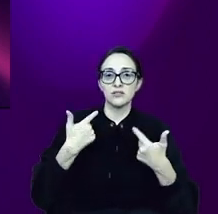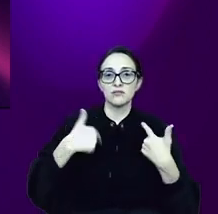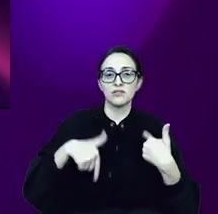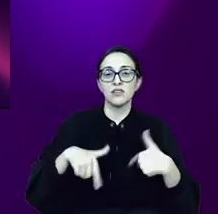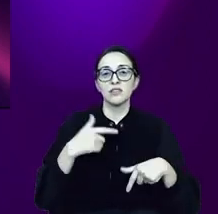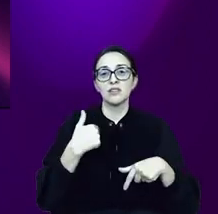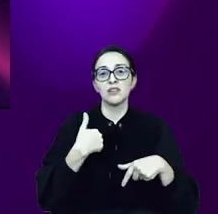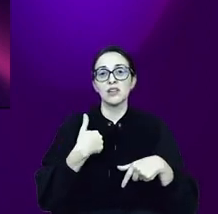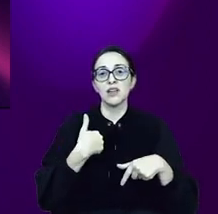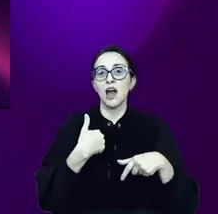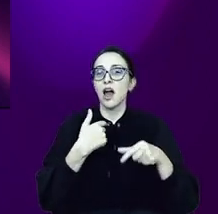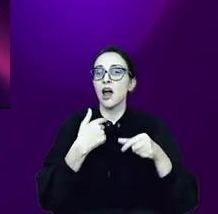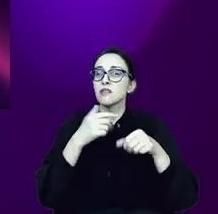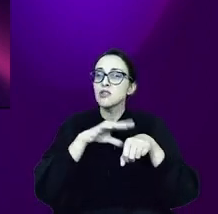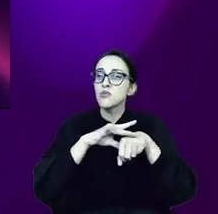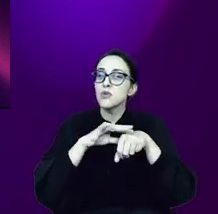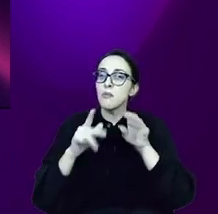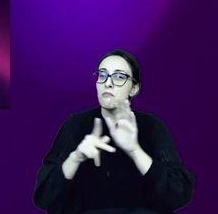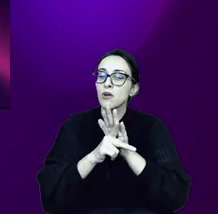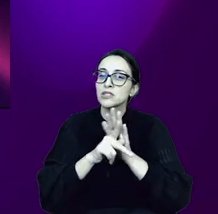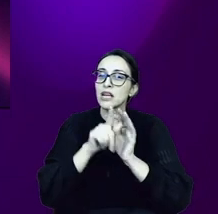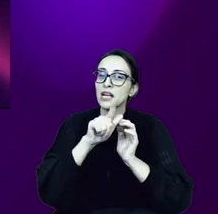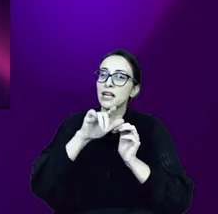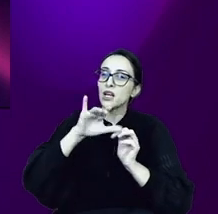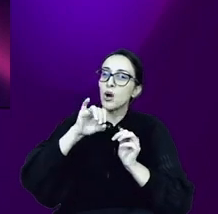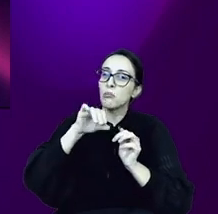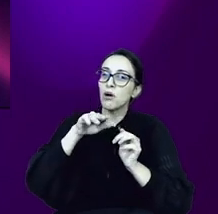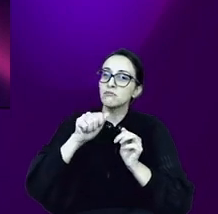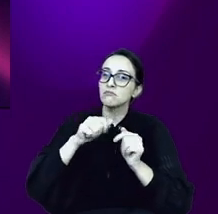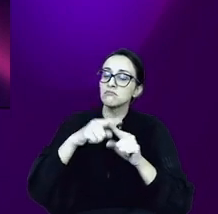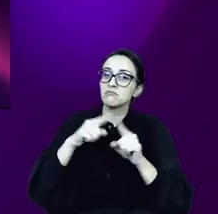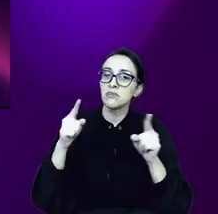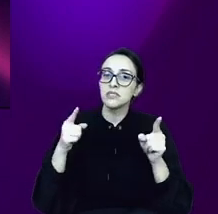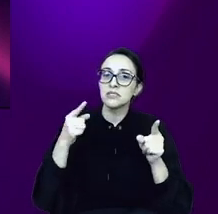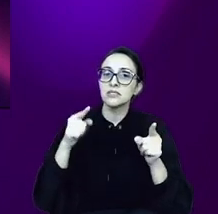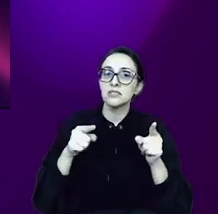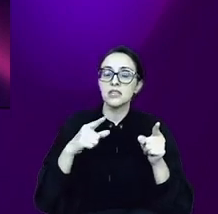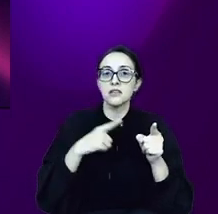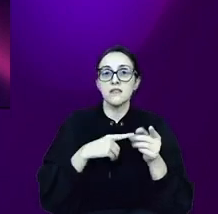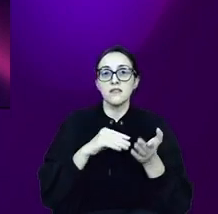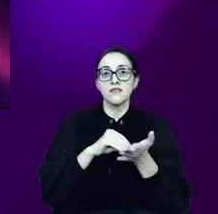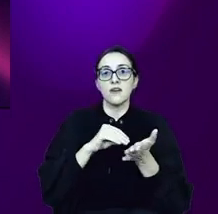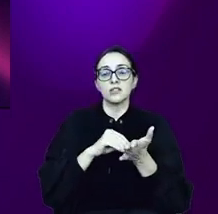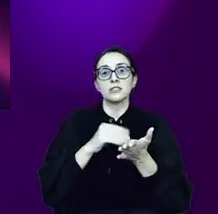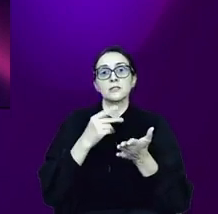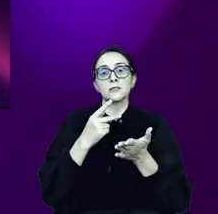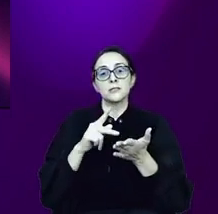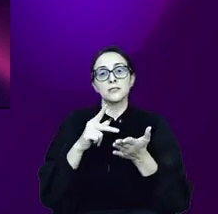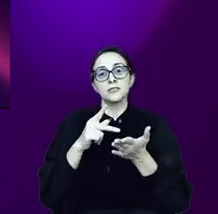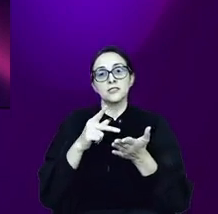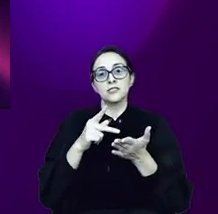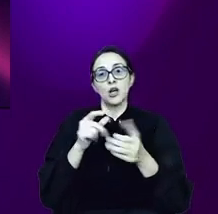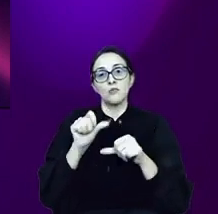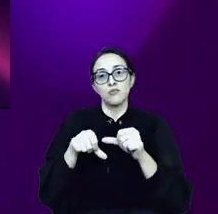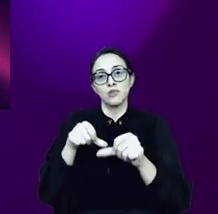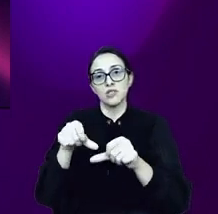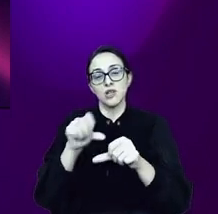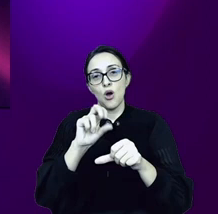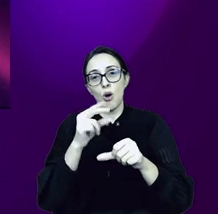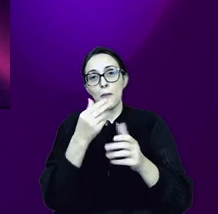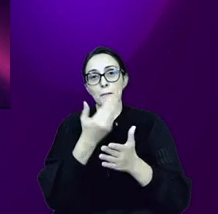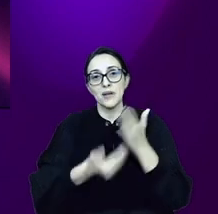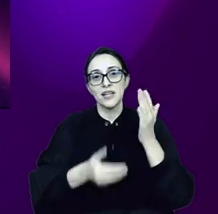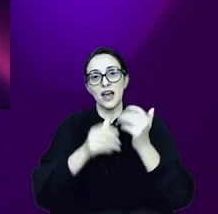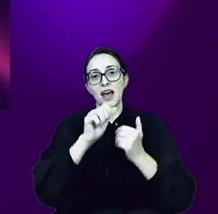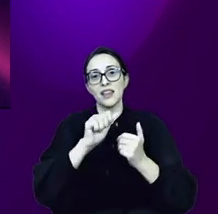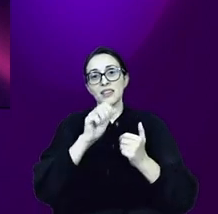anatomopatologia características de glioma, mas uma ausência dessa mutação ou perda do ATRX,